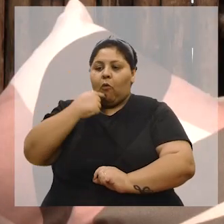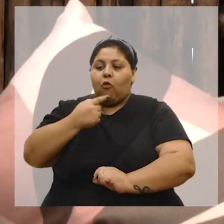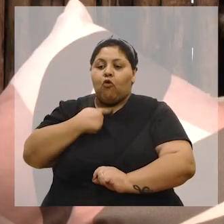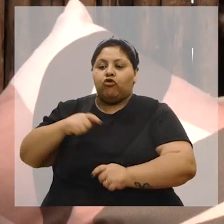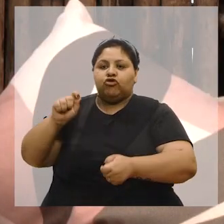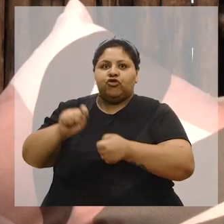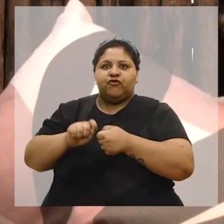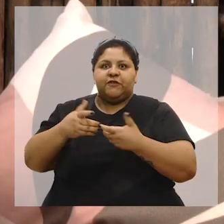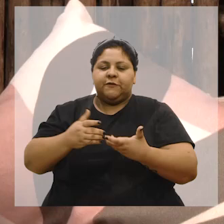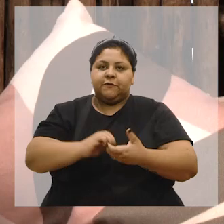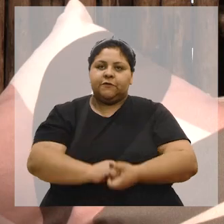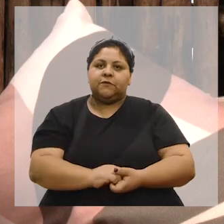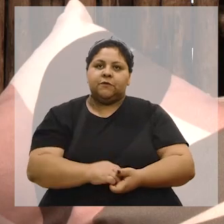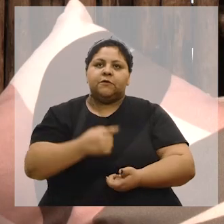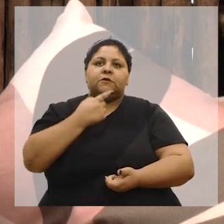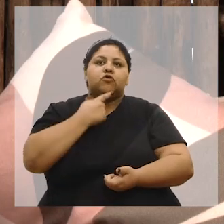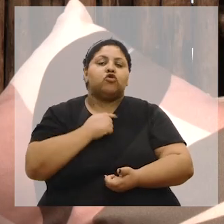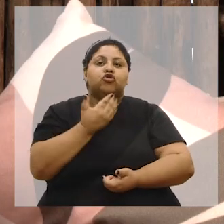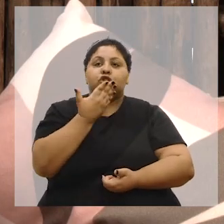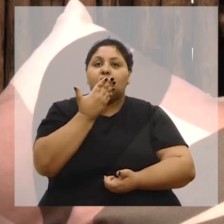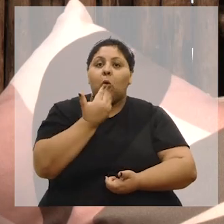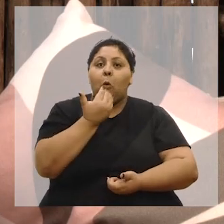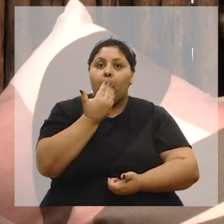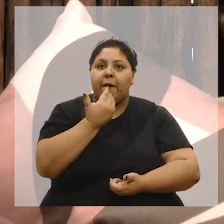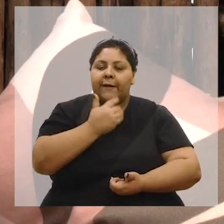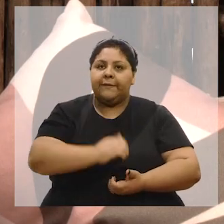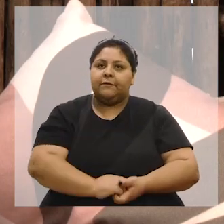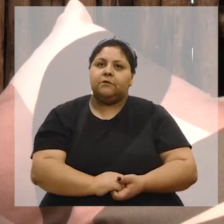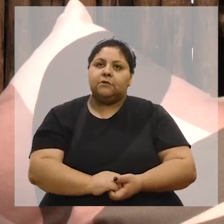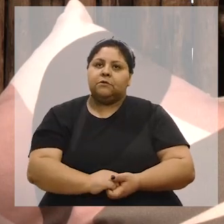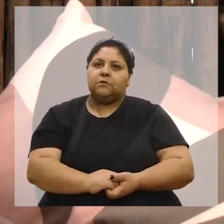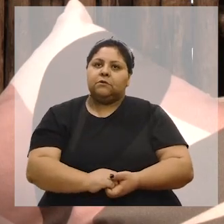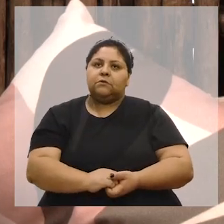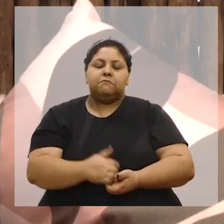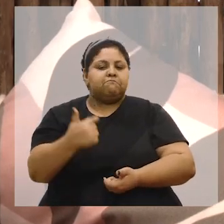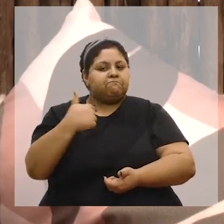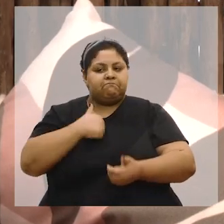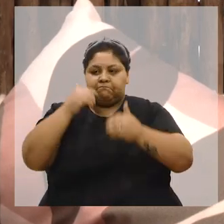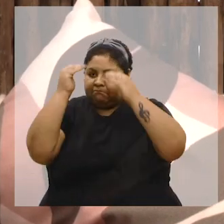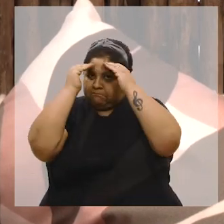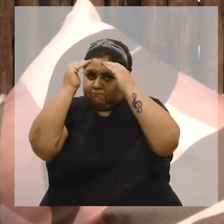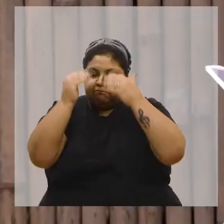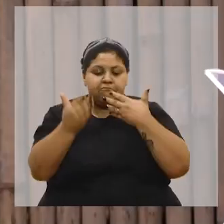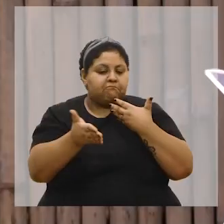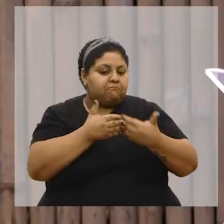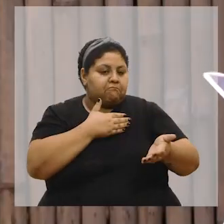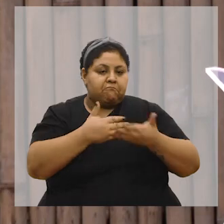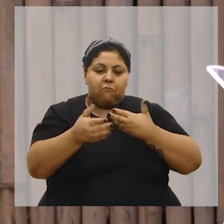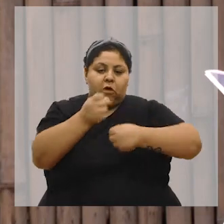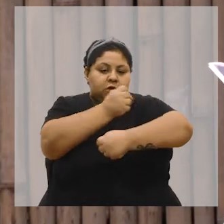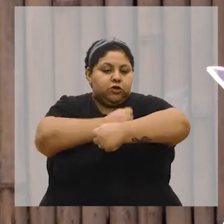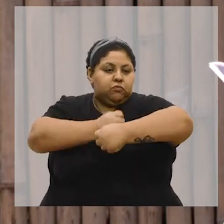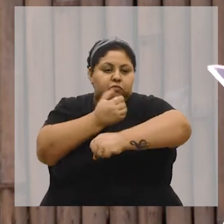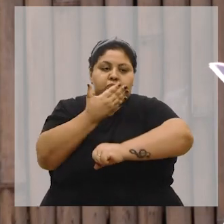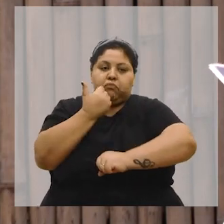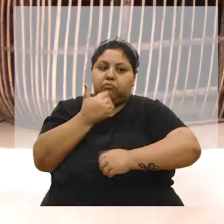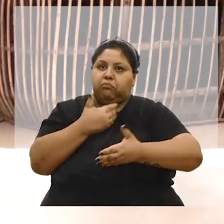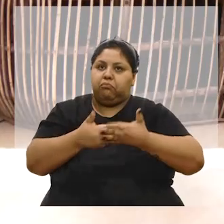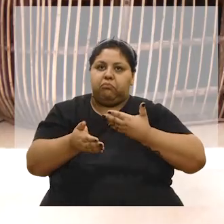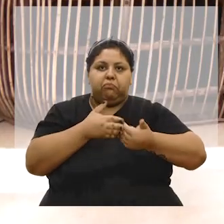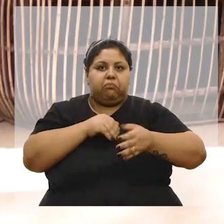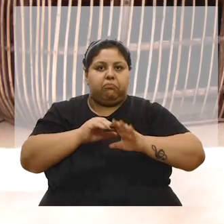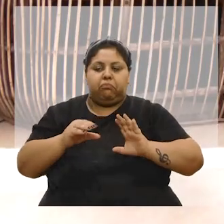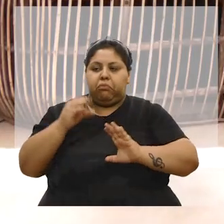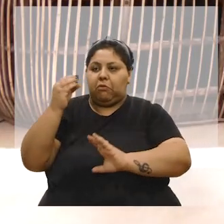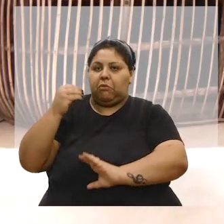o que eu gosto de fazer, o que eu gosto de comer. E super respeito qualquer tipo de gastronomia, qualquer